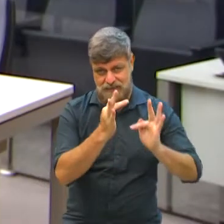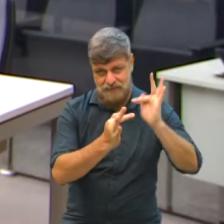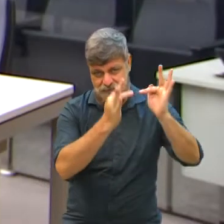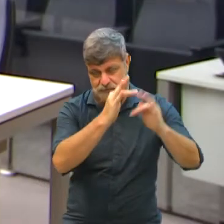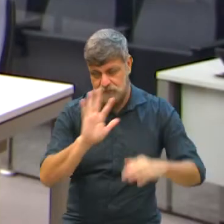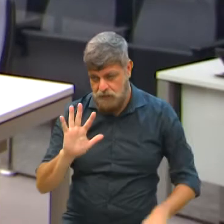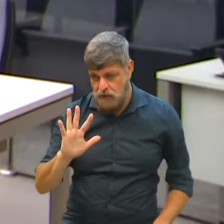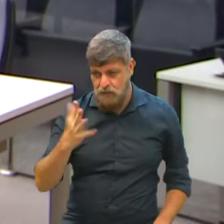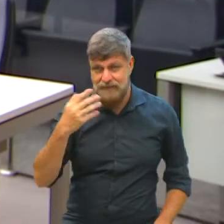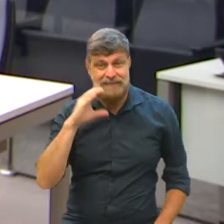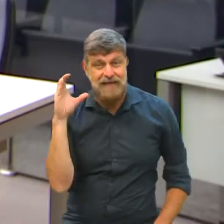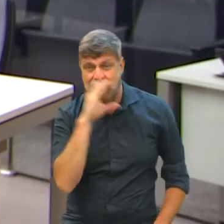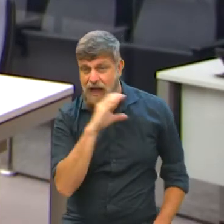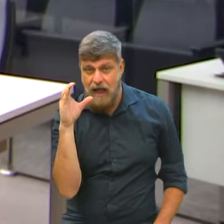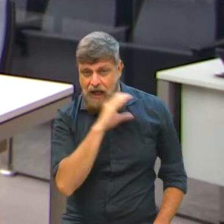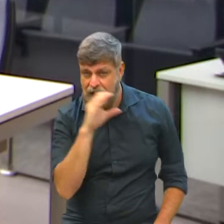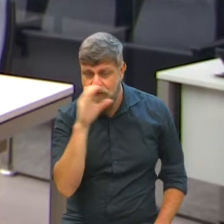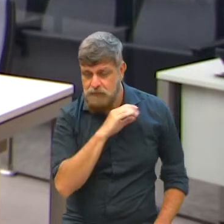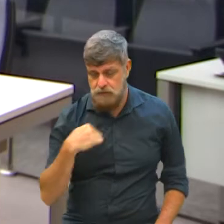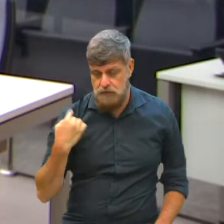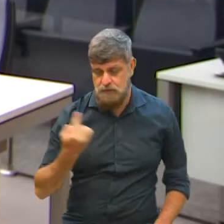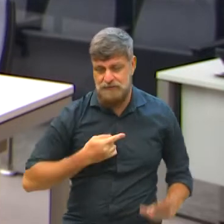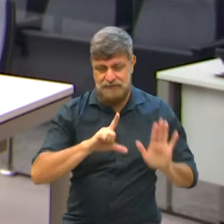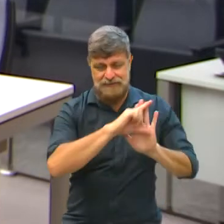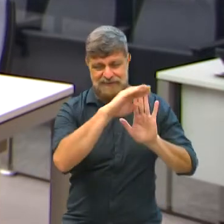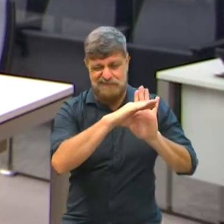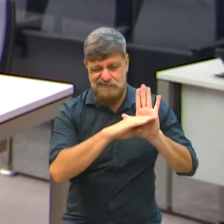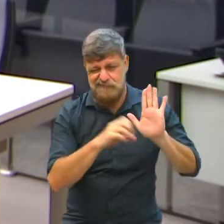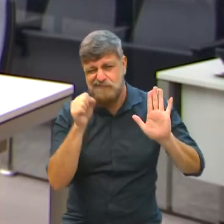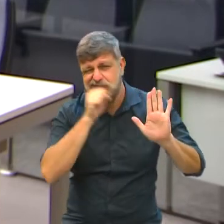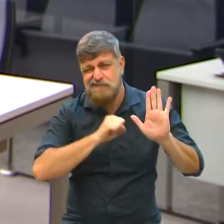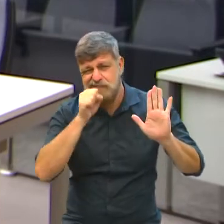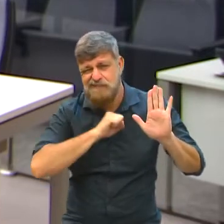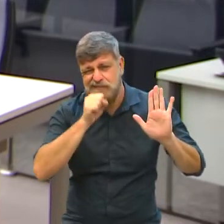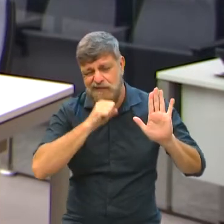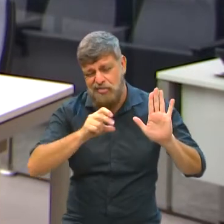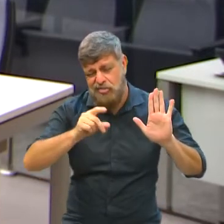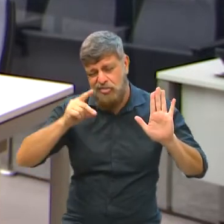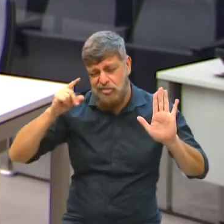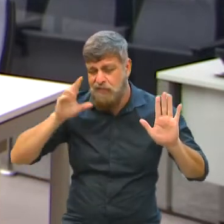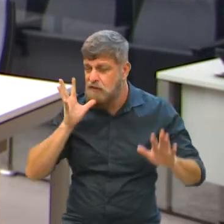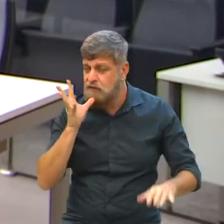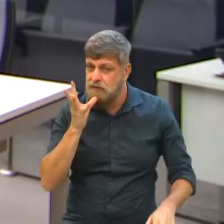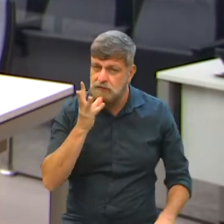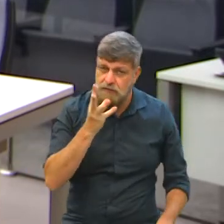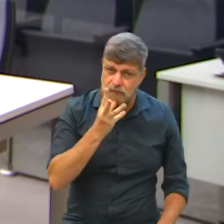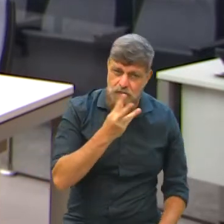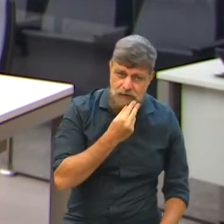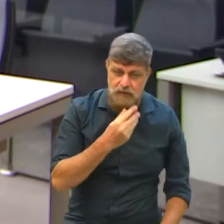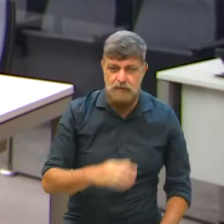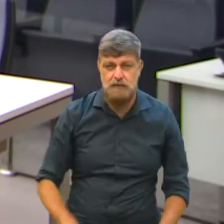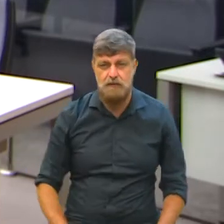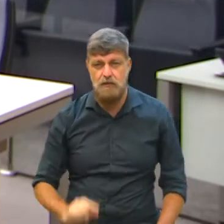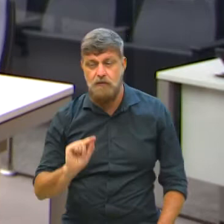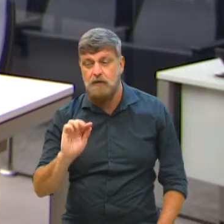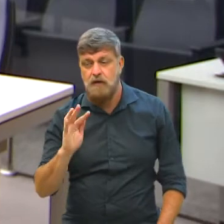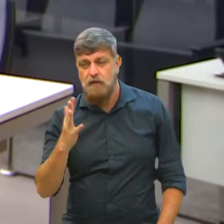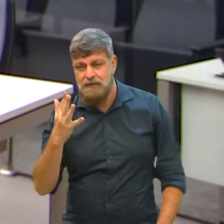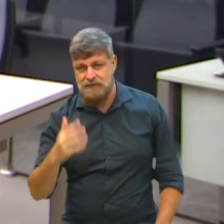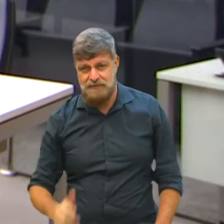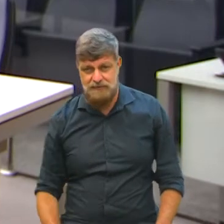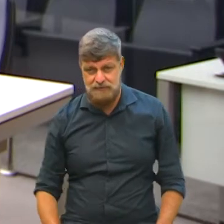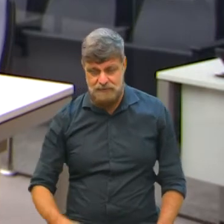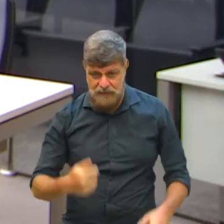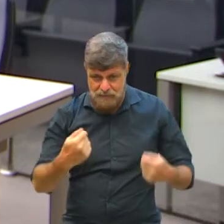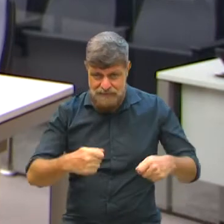ela acontece de uma forma muito rápida e a nossa legislação é obsoleta e demorada é